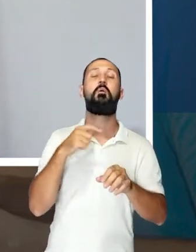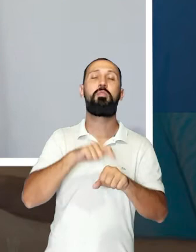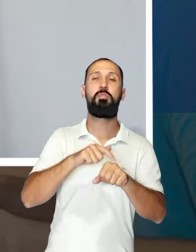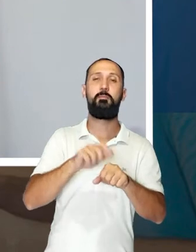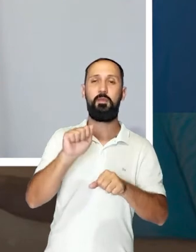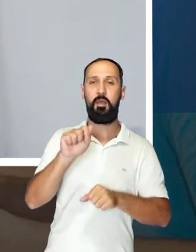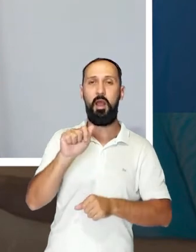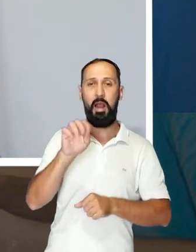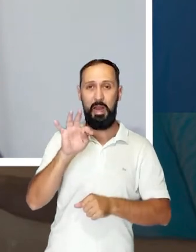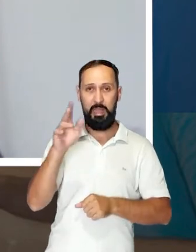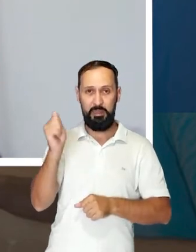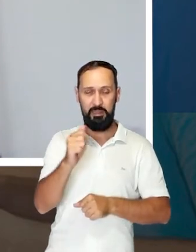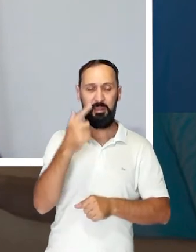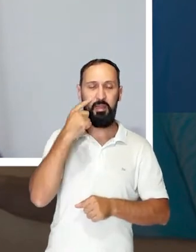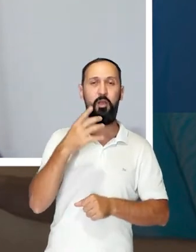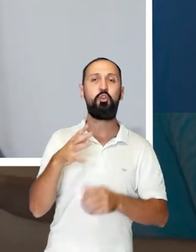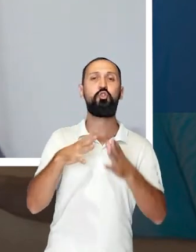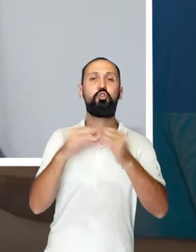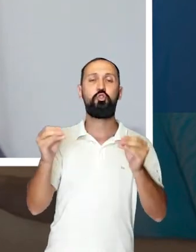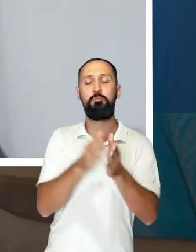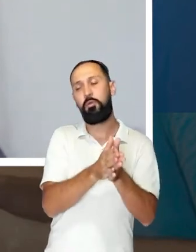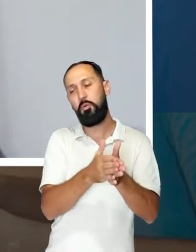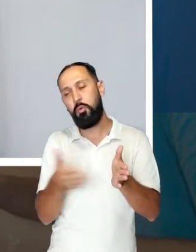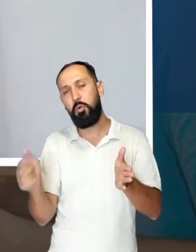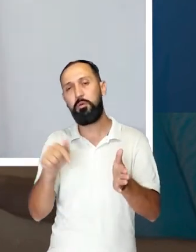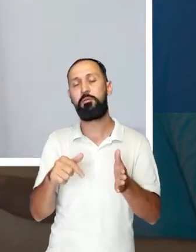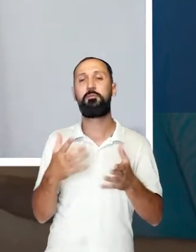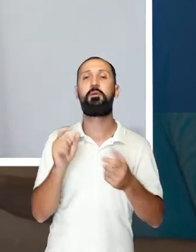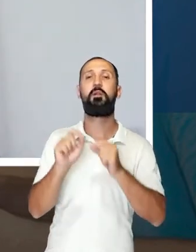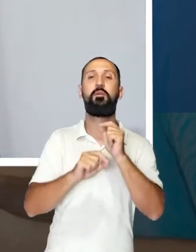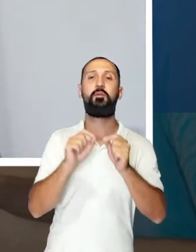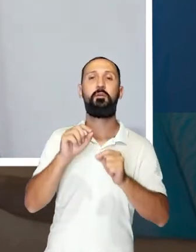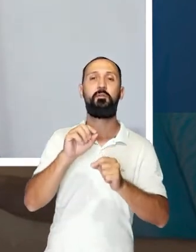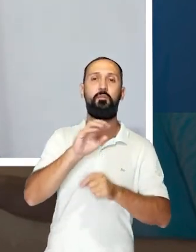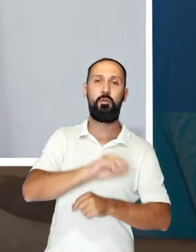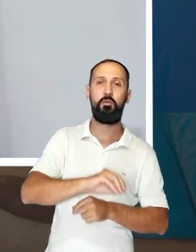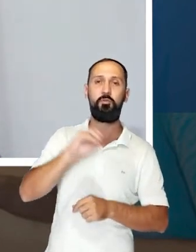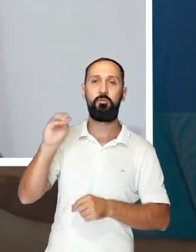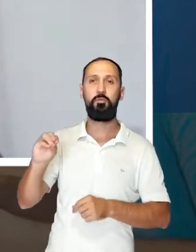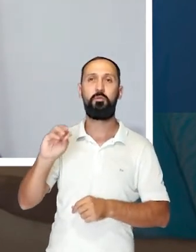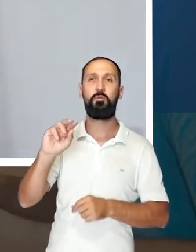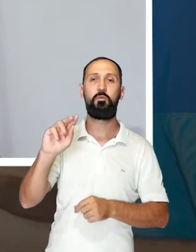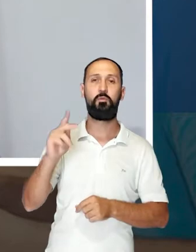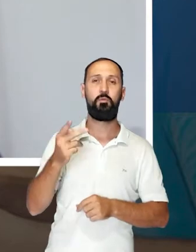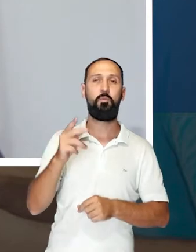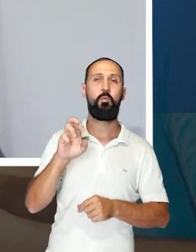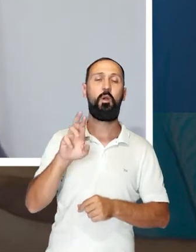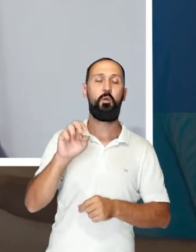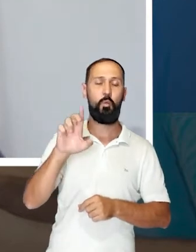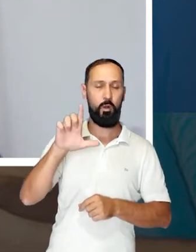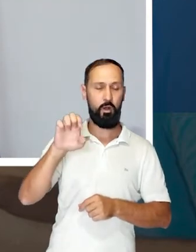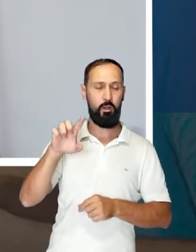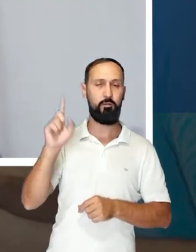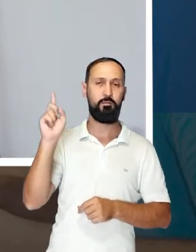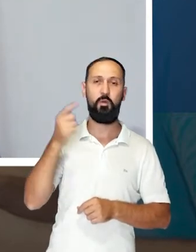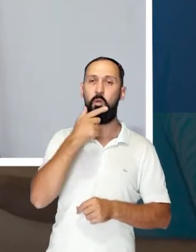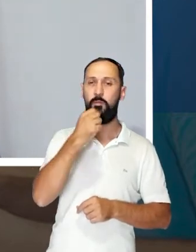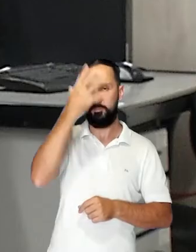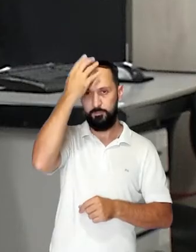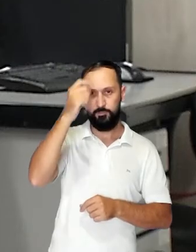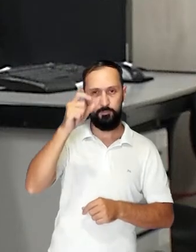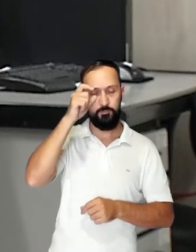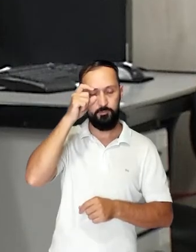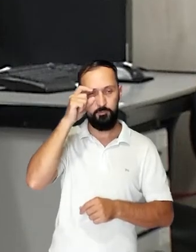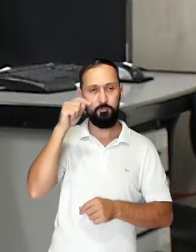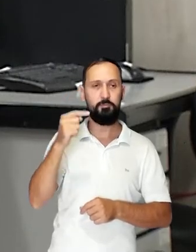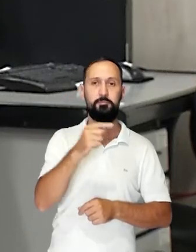período em que a Agatha Christie desapareceu, vocês vão ver que é legal. E nesse período que ela desapareceu, ela foi parar lá junto com o Hercule, lá junto com